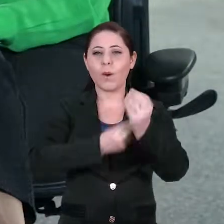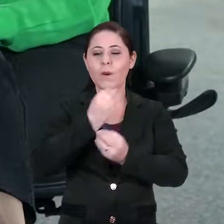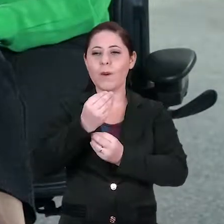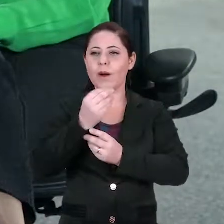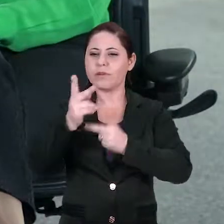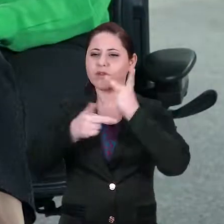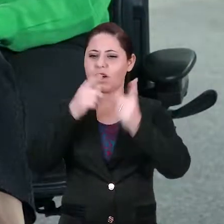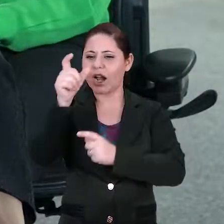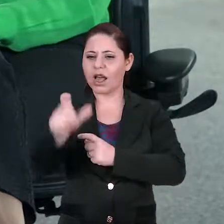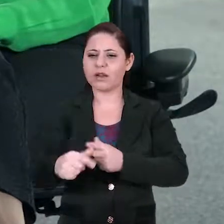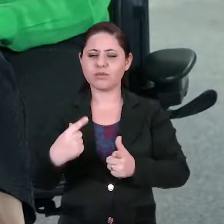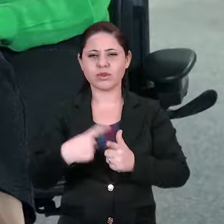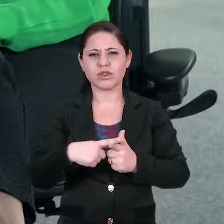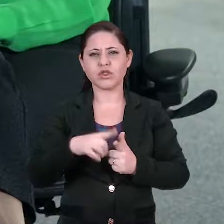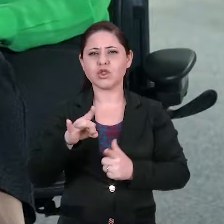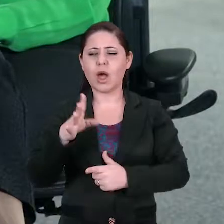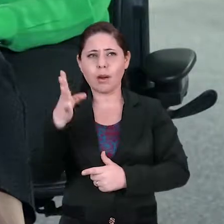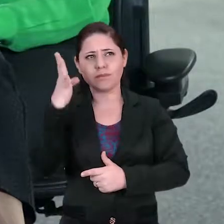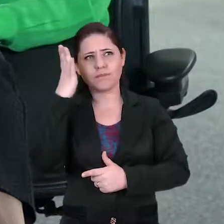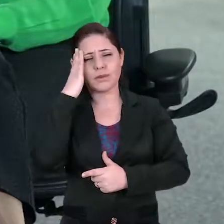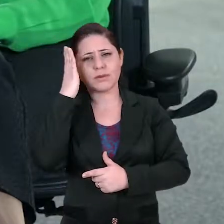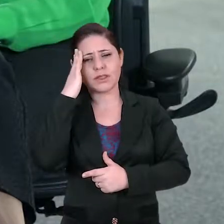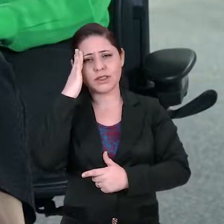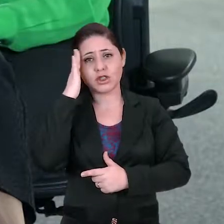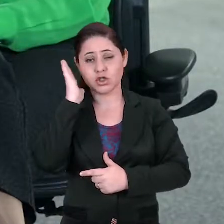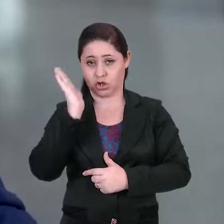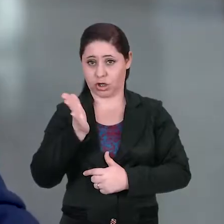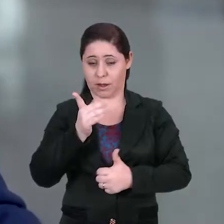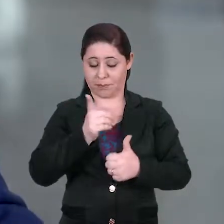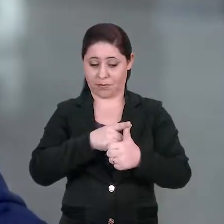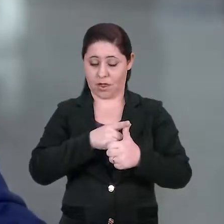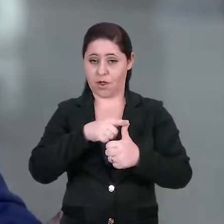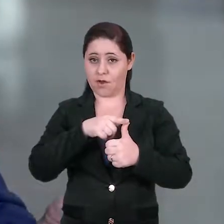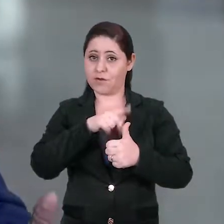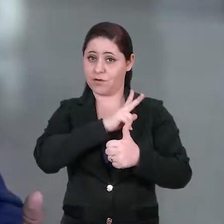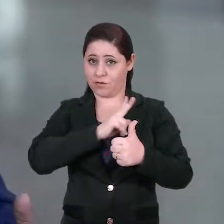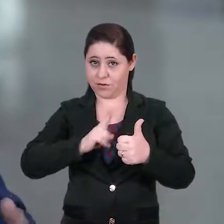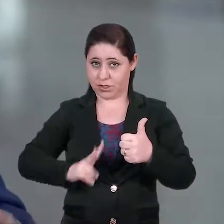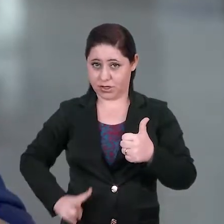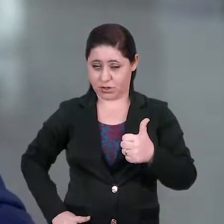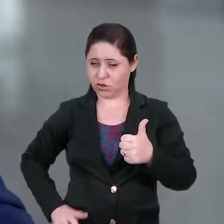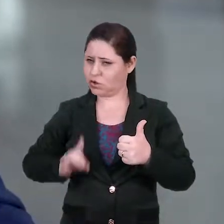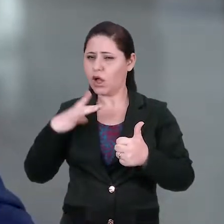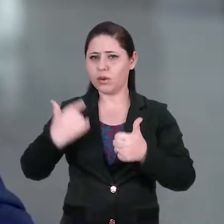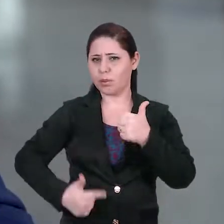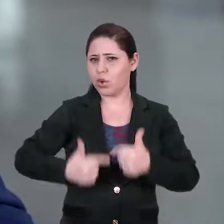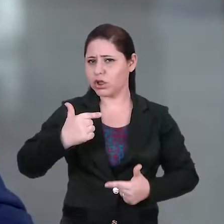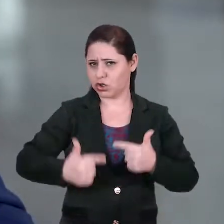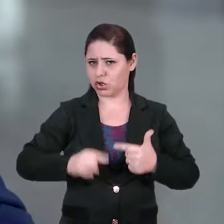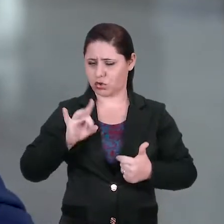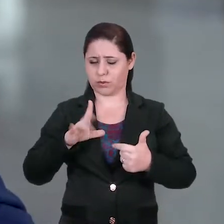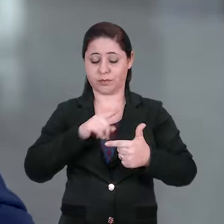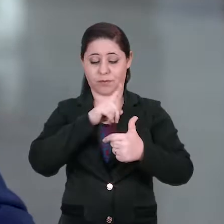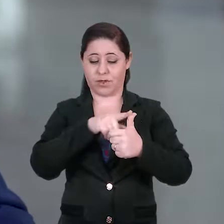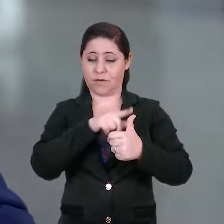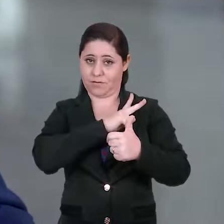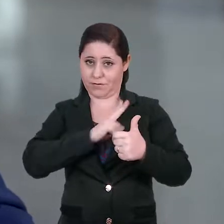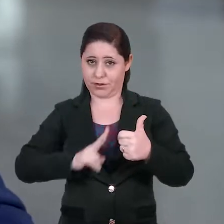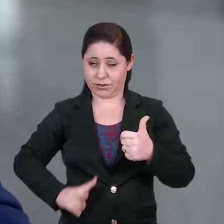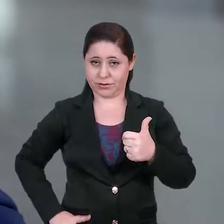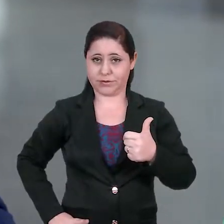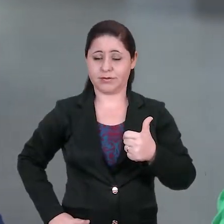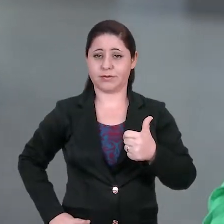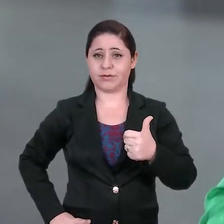a ela, né? Como tratá-la? Porque, olha, só para você ter uma ideia, ela já foi vereadora, fala dos cargos políticos,